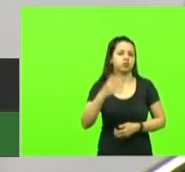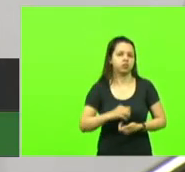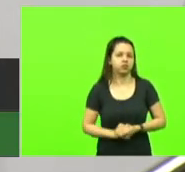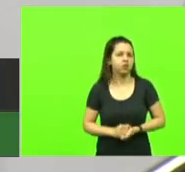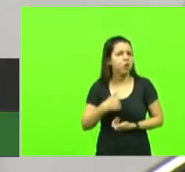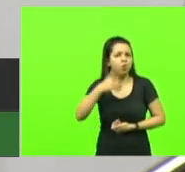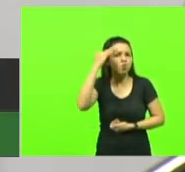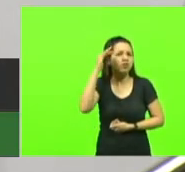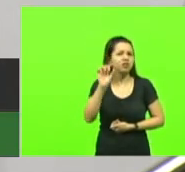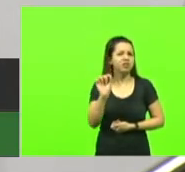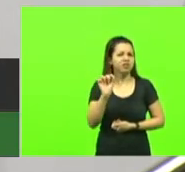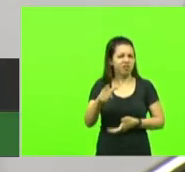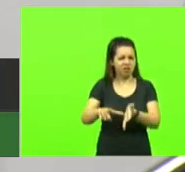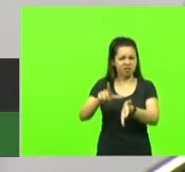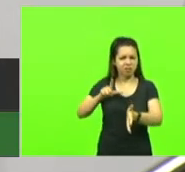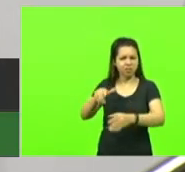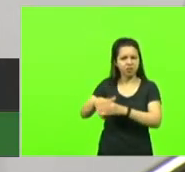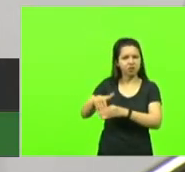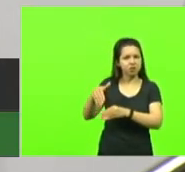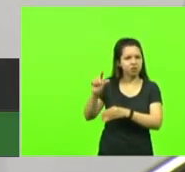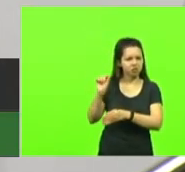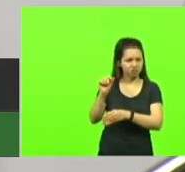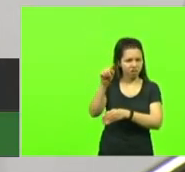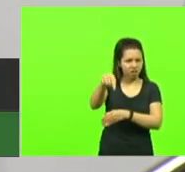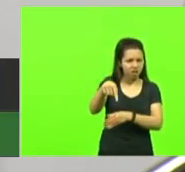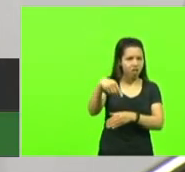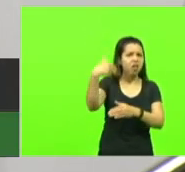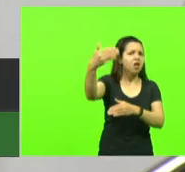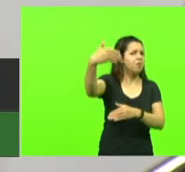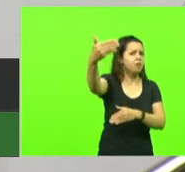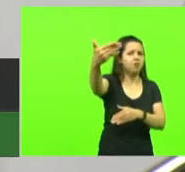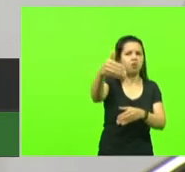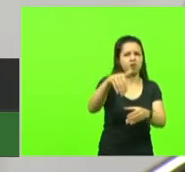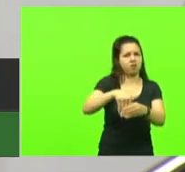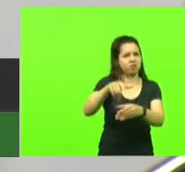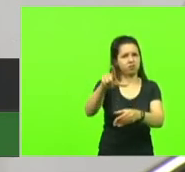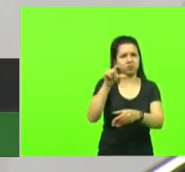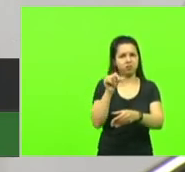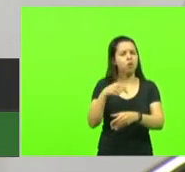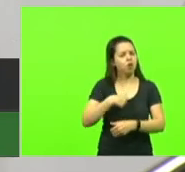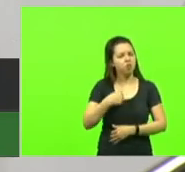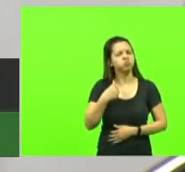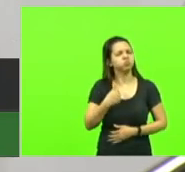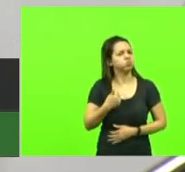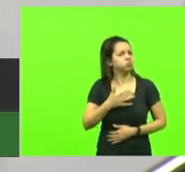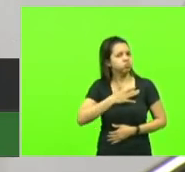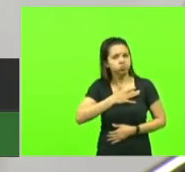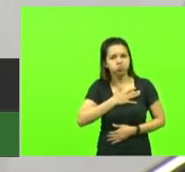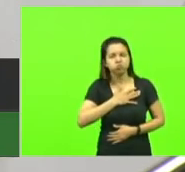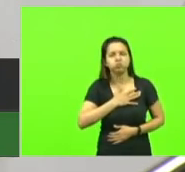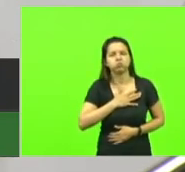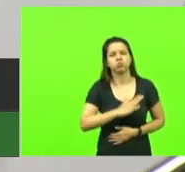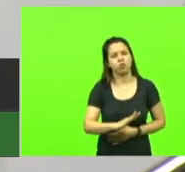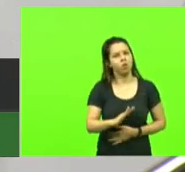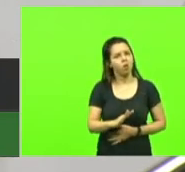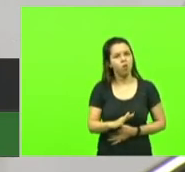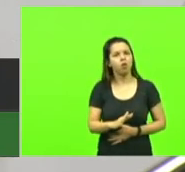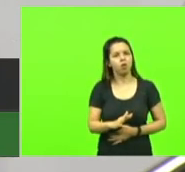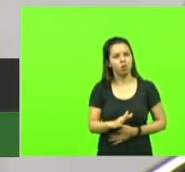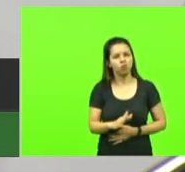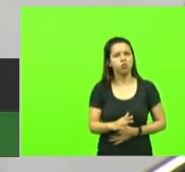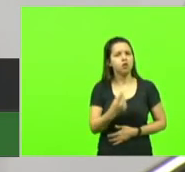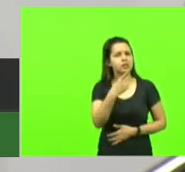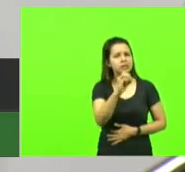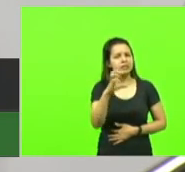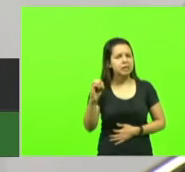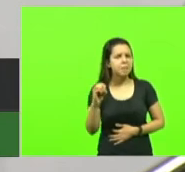entendi, antecipar a eleição é lá, na frente. Sabe? Então eu estou muito chateado com isso. 100 mil reais para o